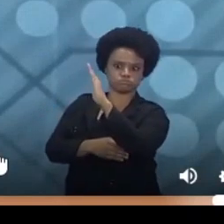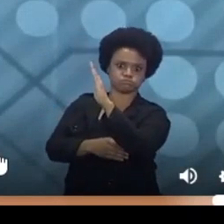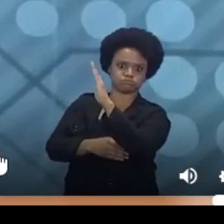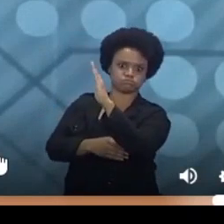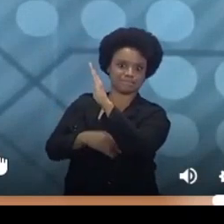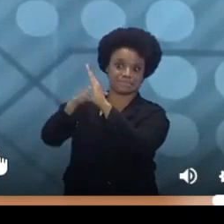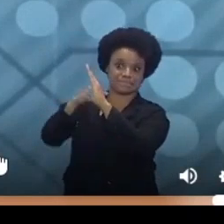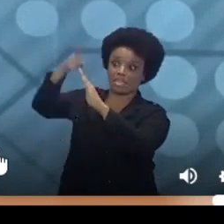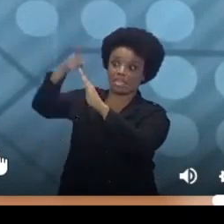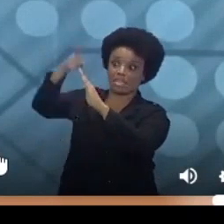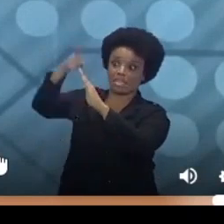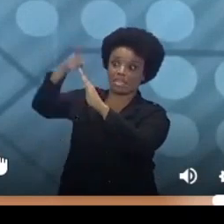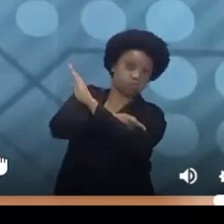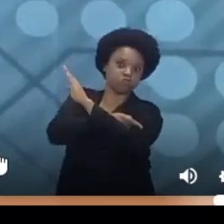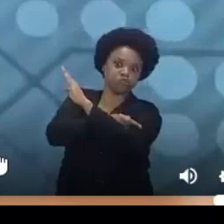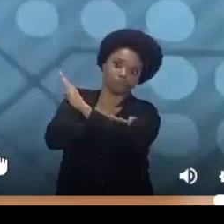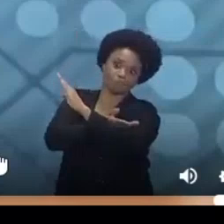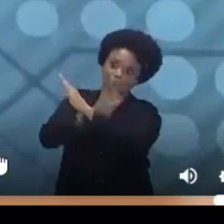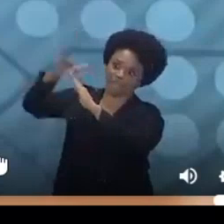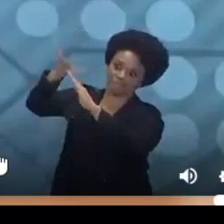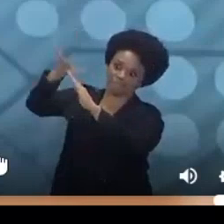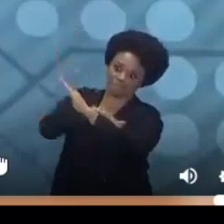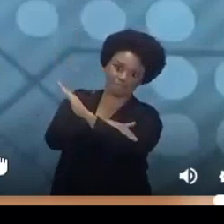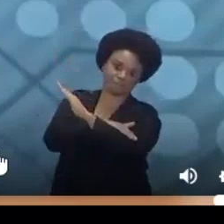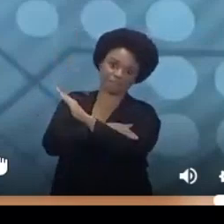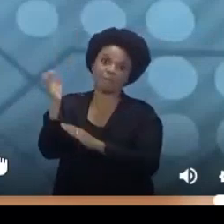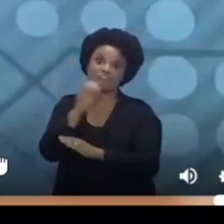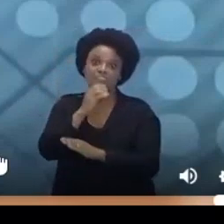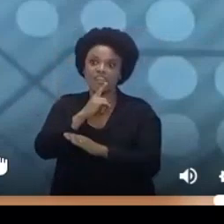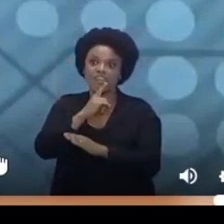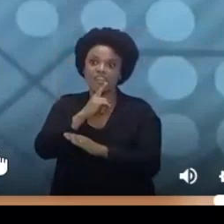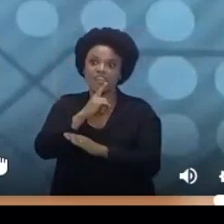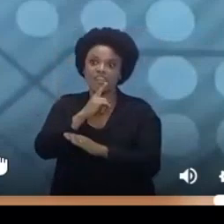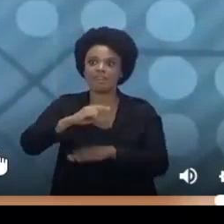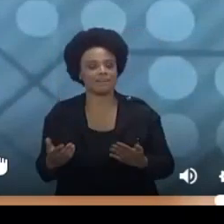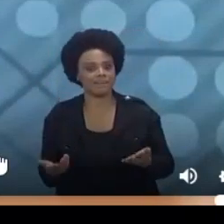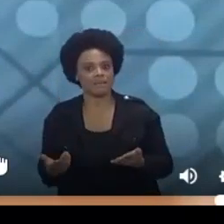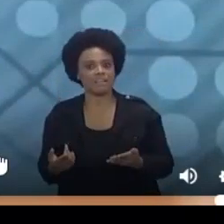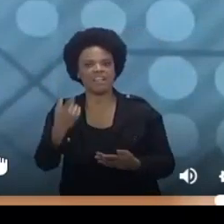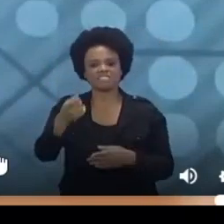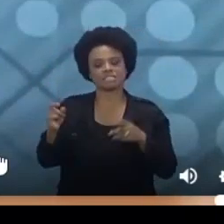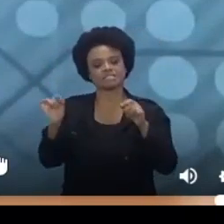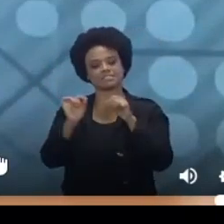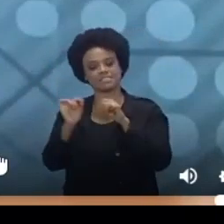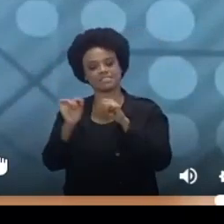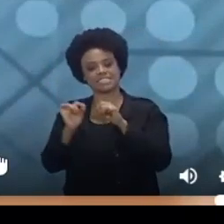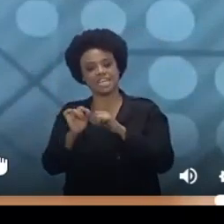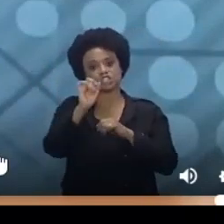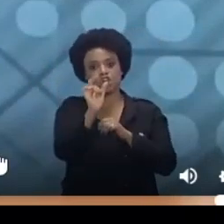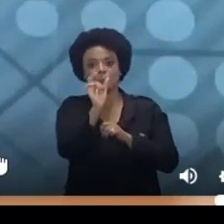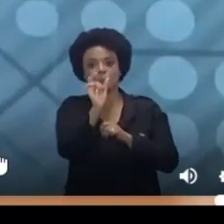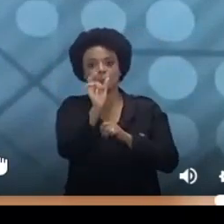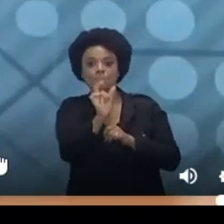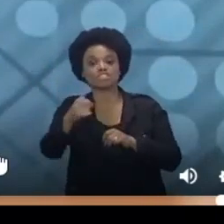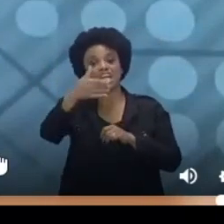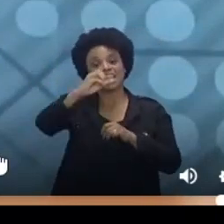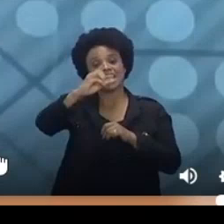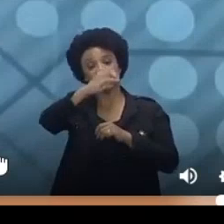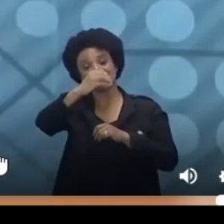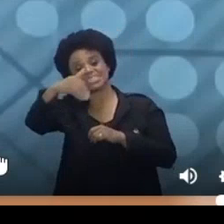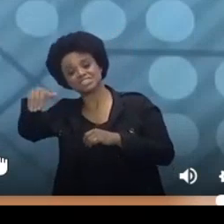ser maior por conta da aceleração. Mas aí o que você faz? Em vez de você usar medidas de 10